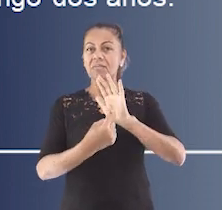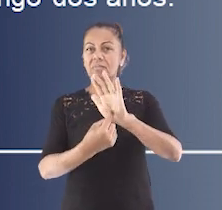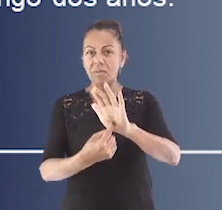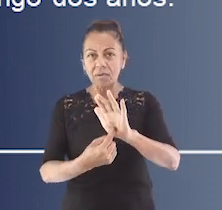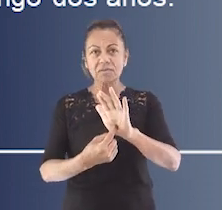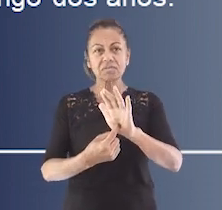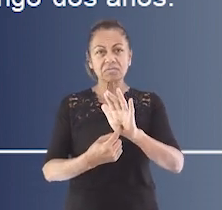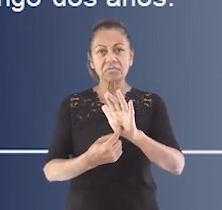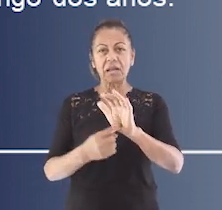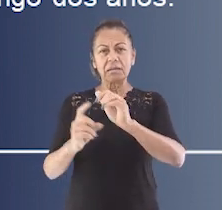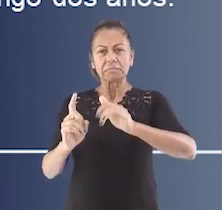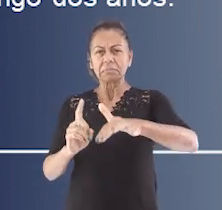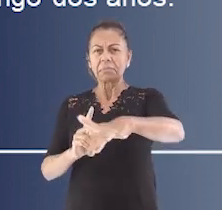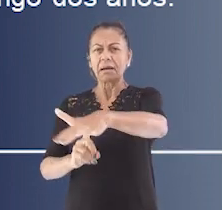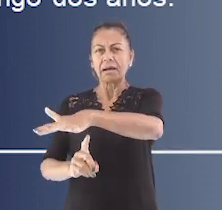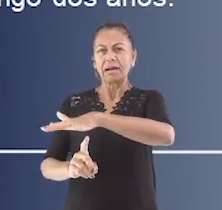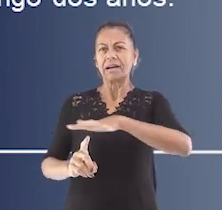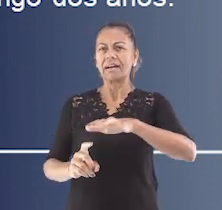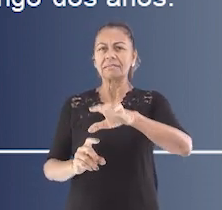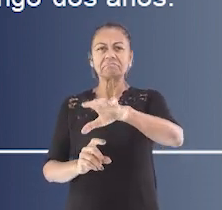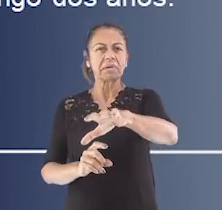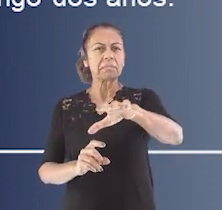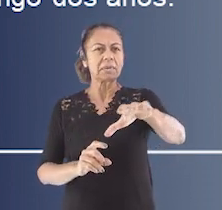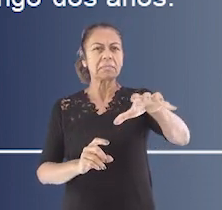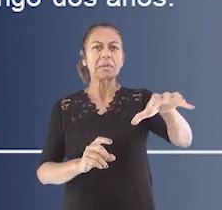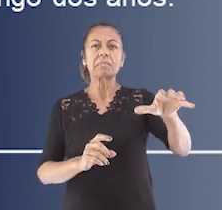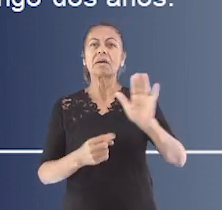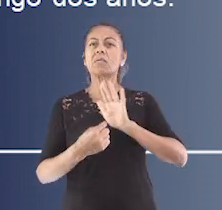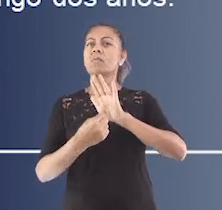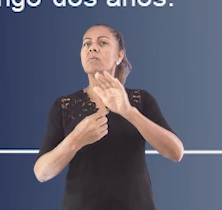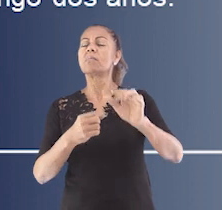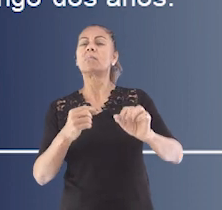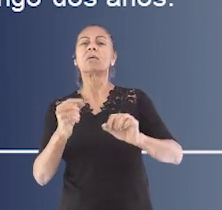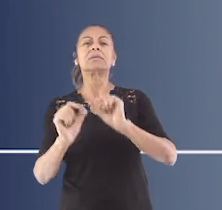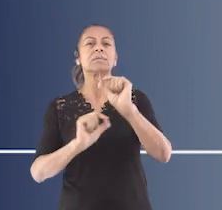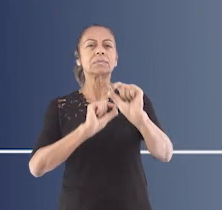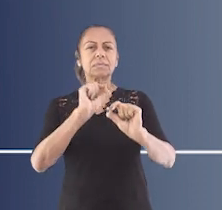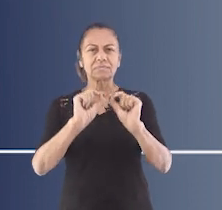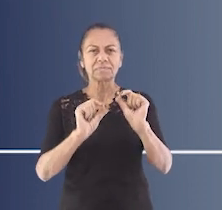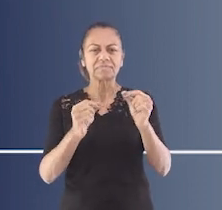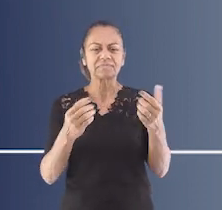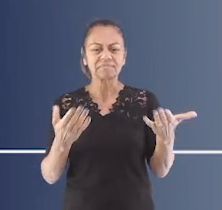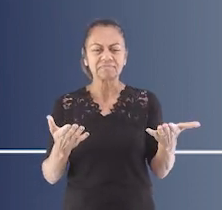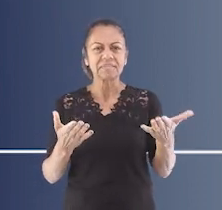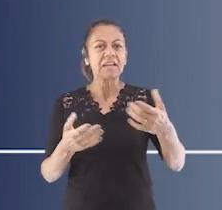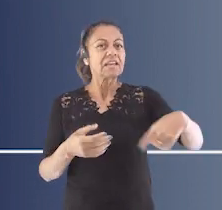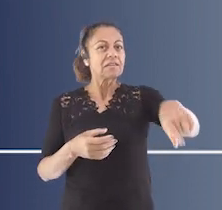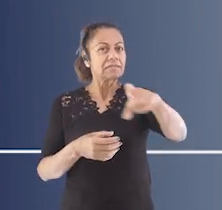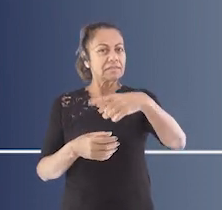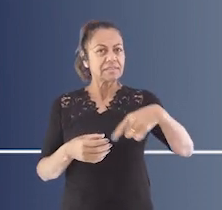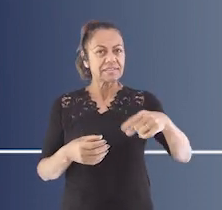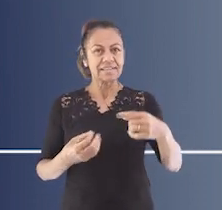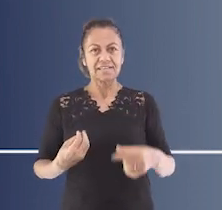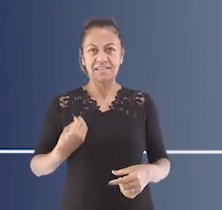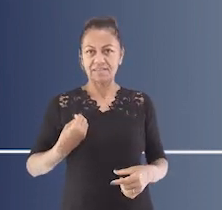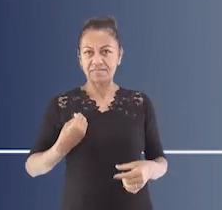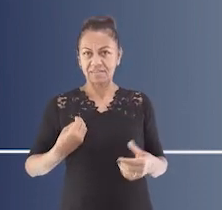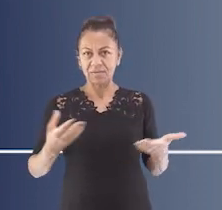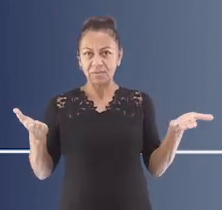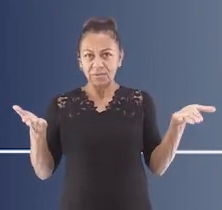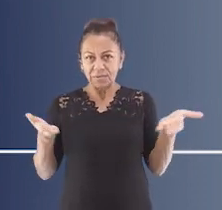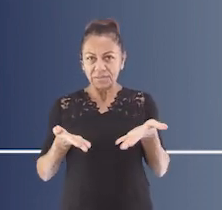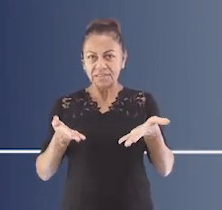a forma como são apresentados nos diferentes meios. E para termos certeza que vocês